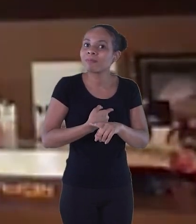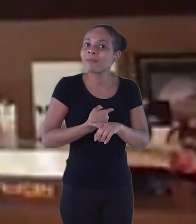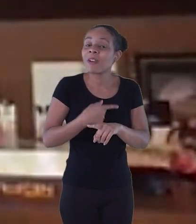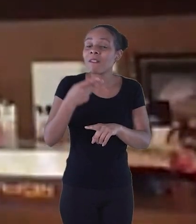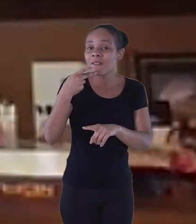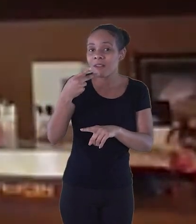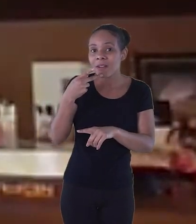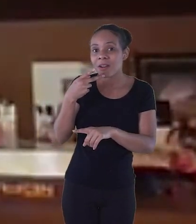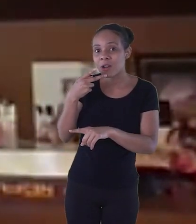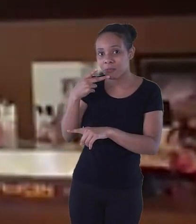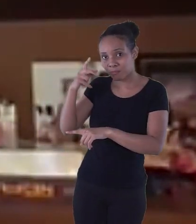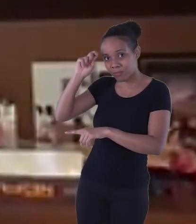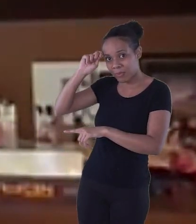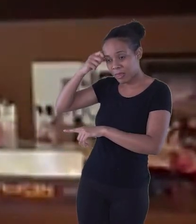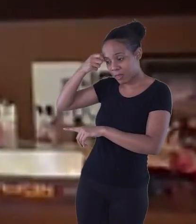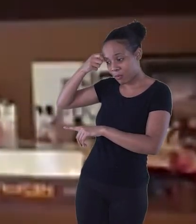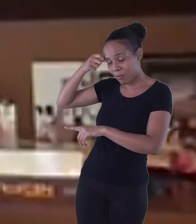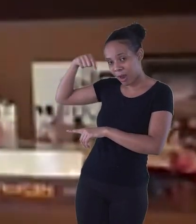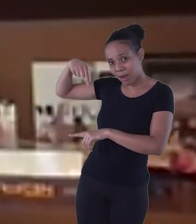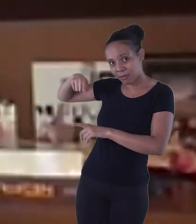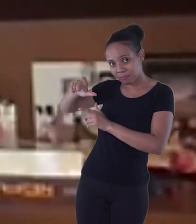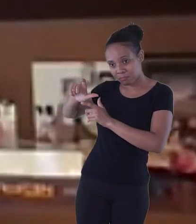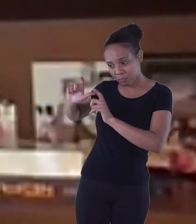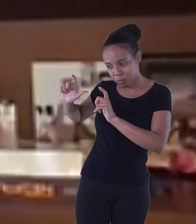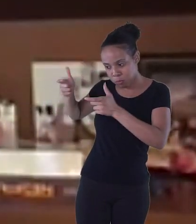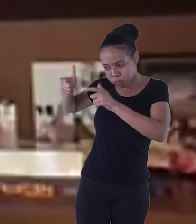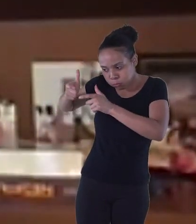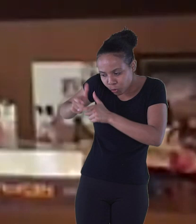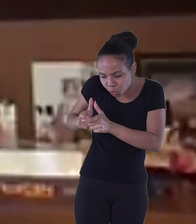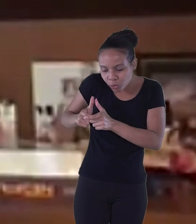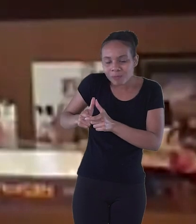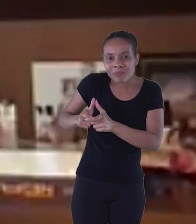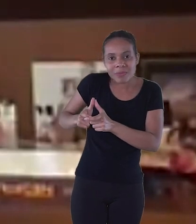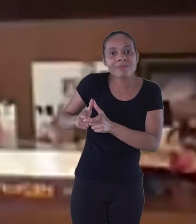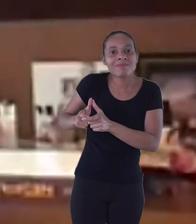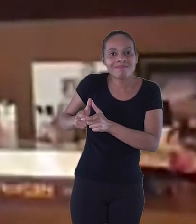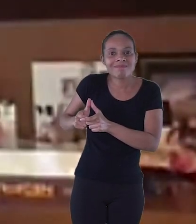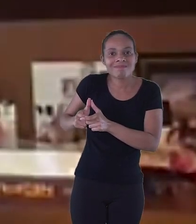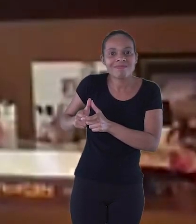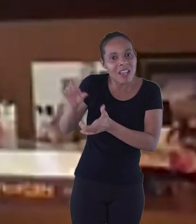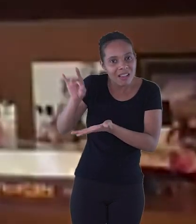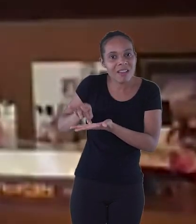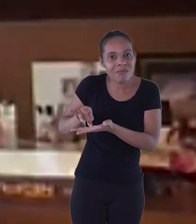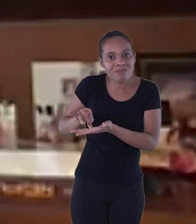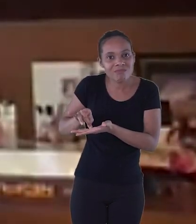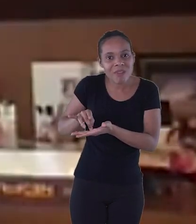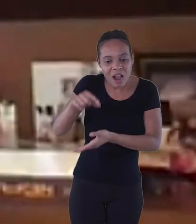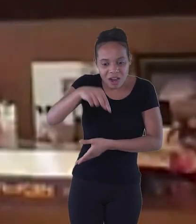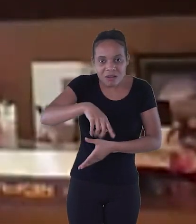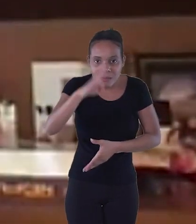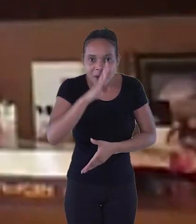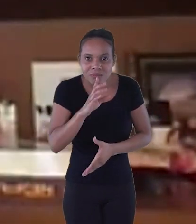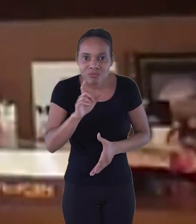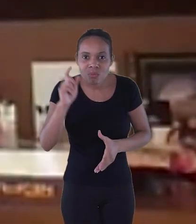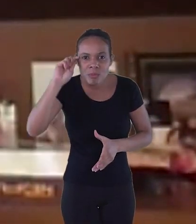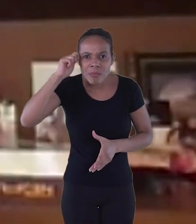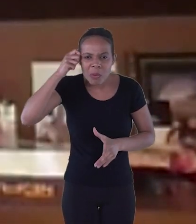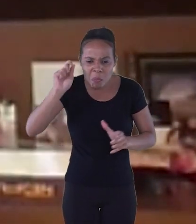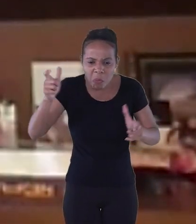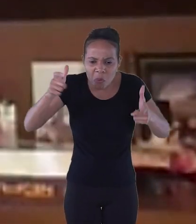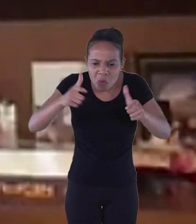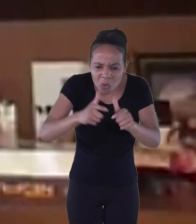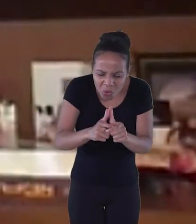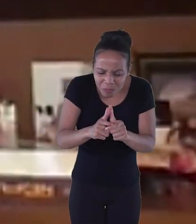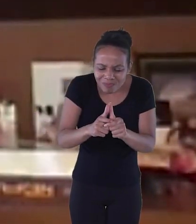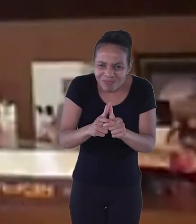minorias, mas só são minorias na representação. Porque quantitativamente estamos falando de maioria. Se nós pegarmos os dados